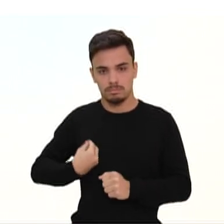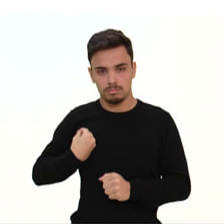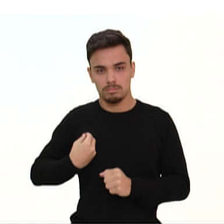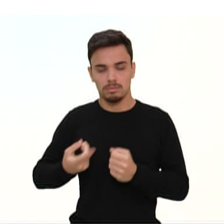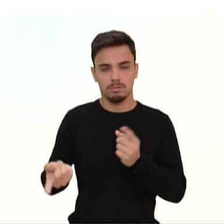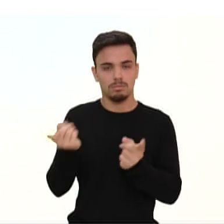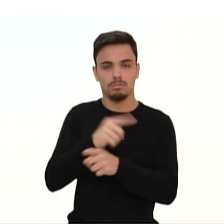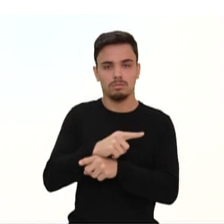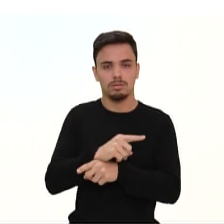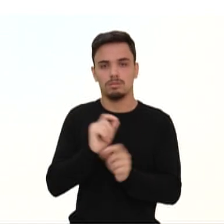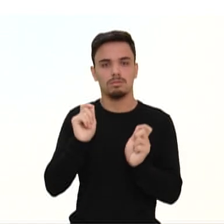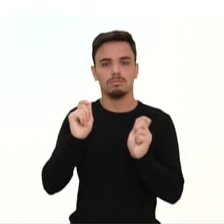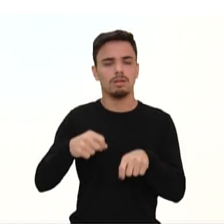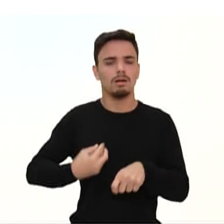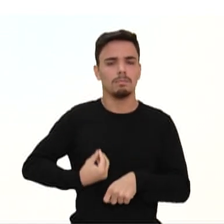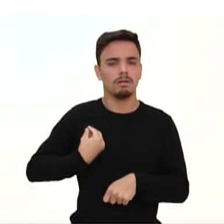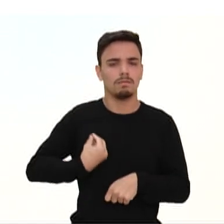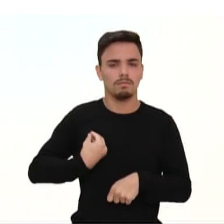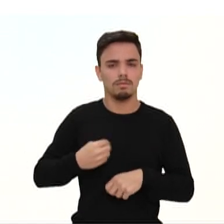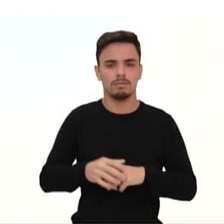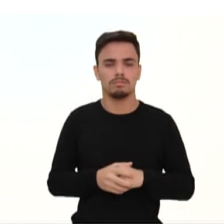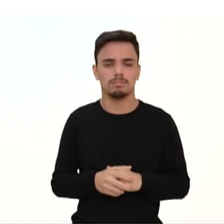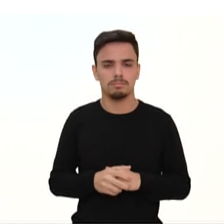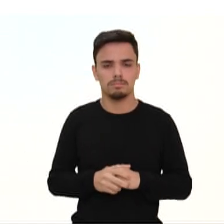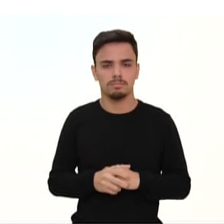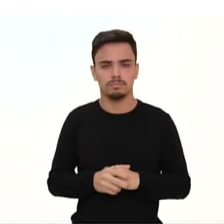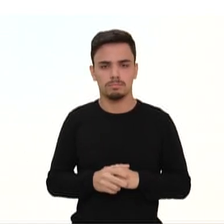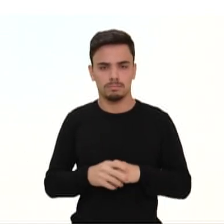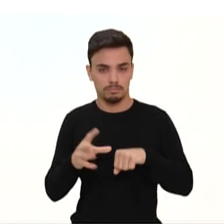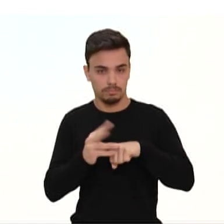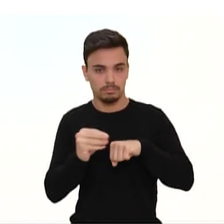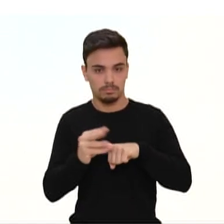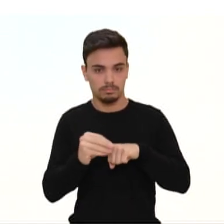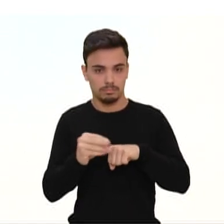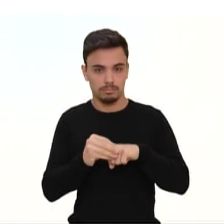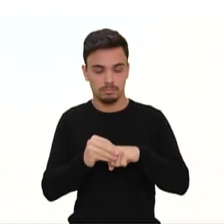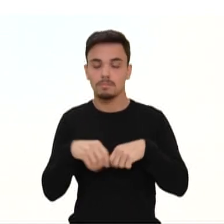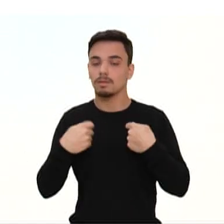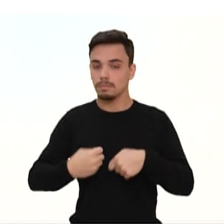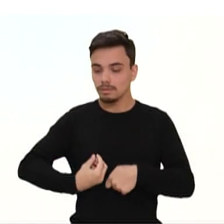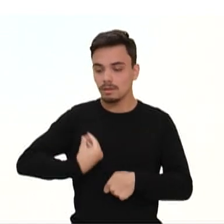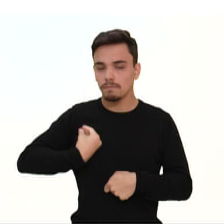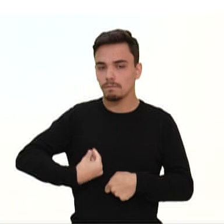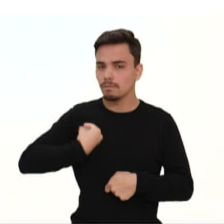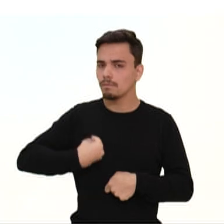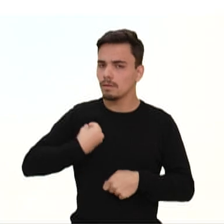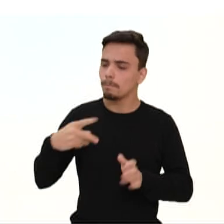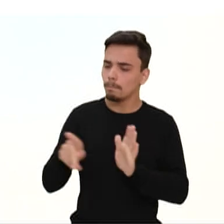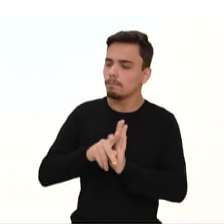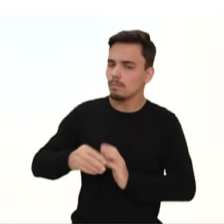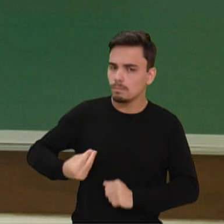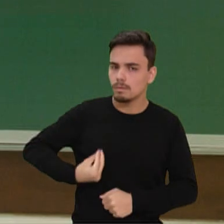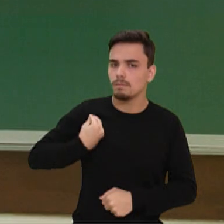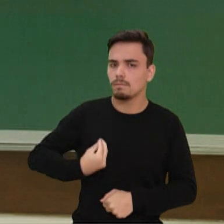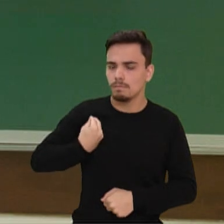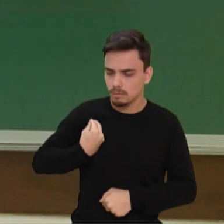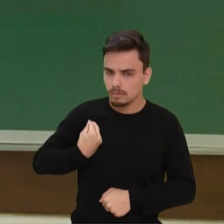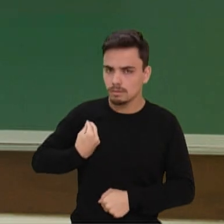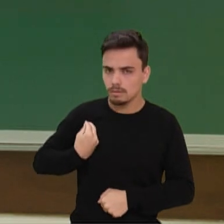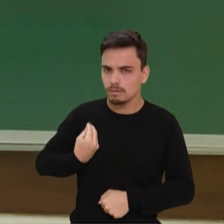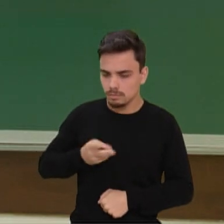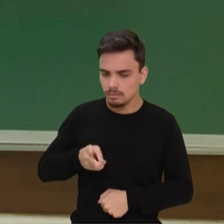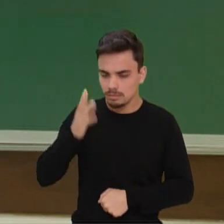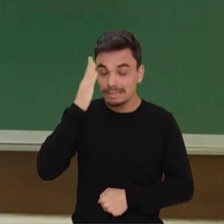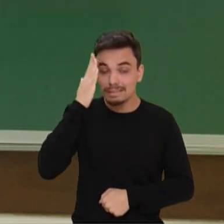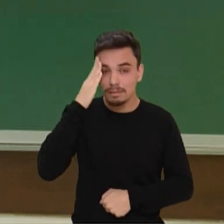para viver pelo conhecimento, a gente tem que viver pela própria vida e saber utilizar